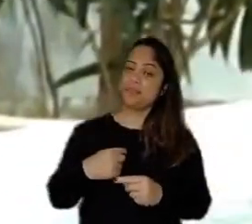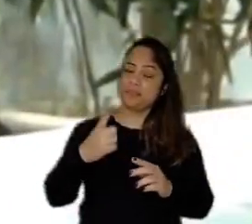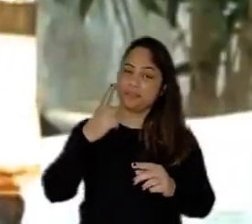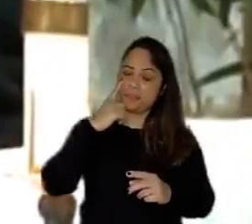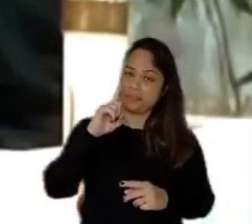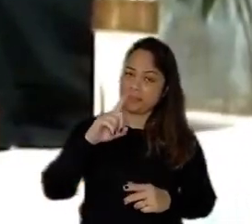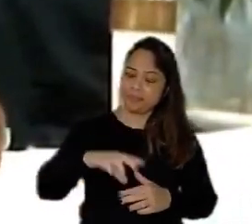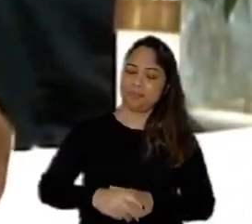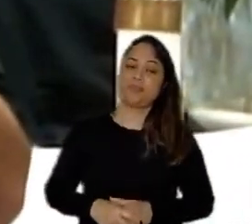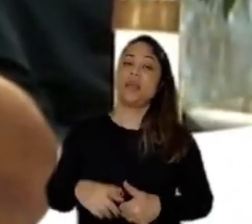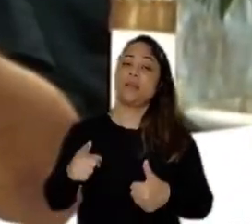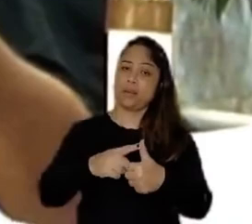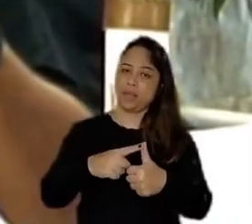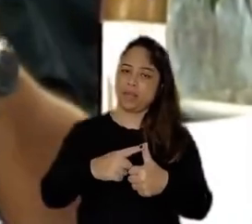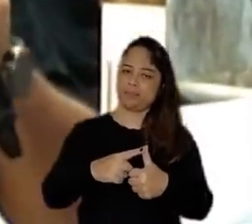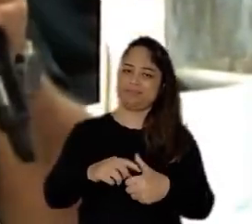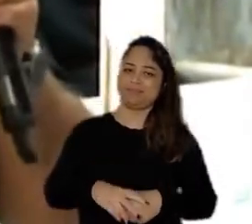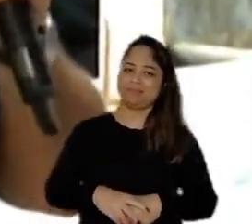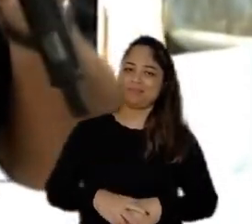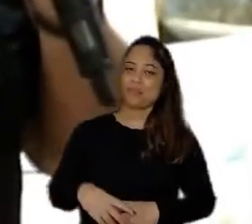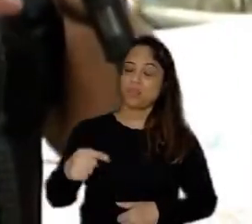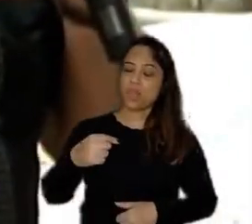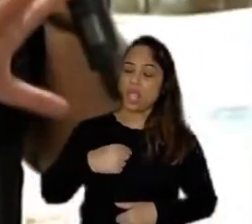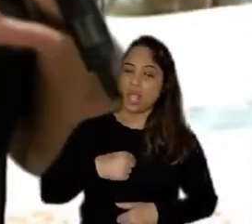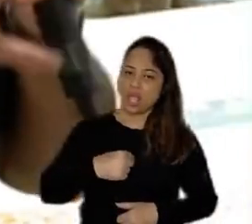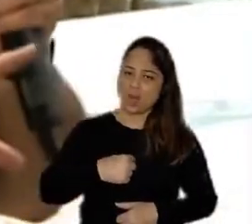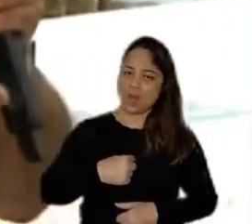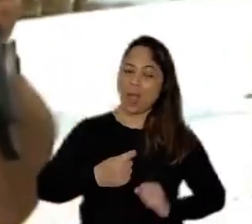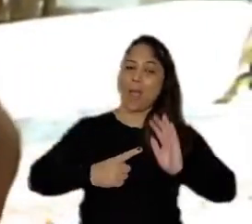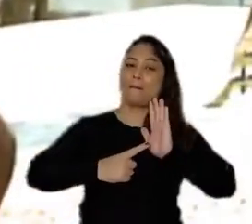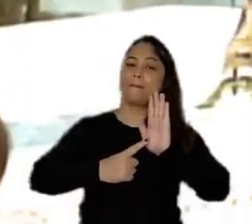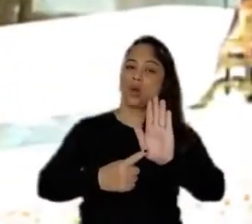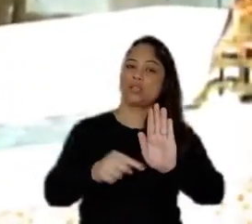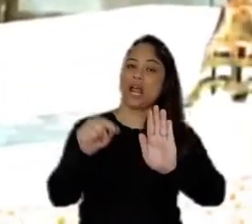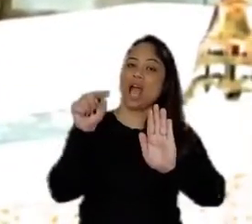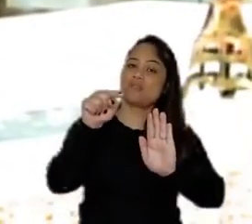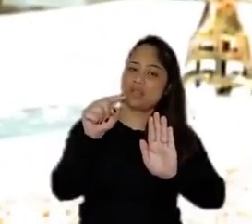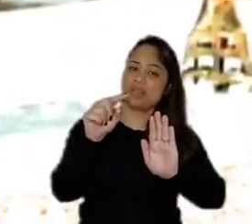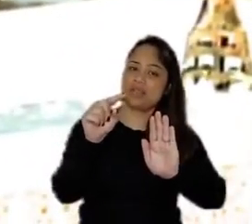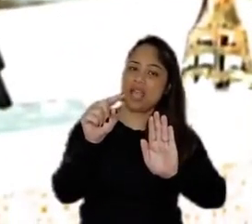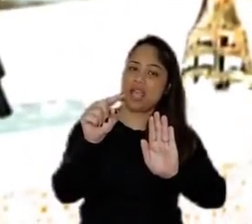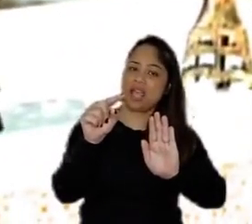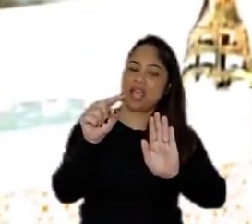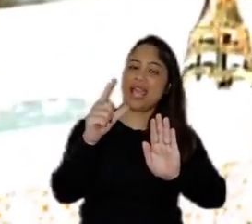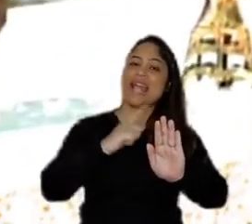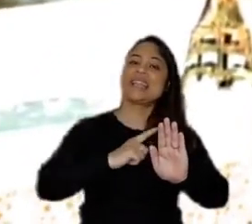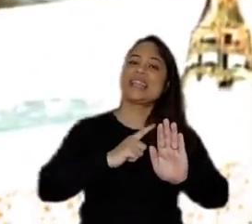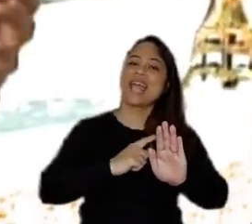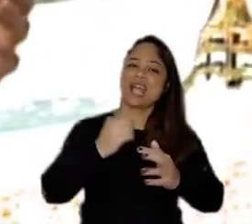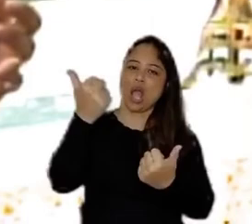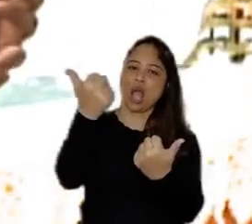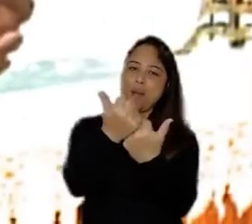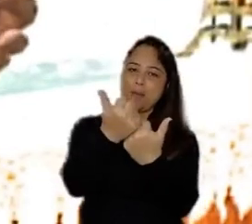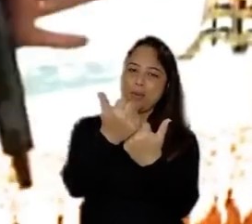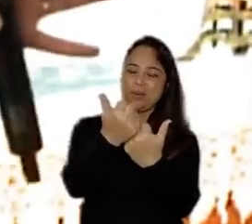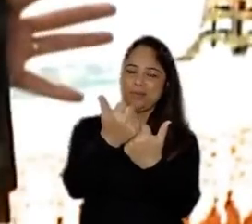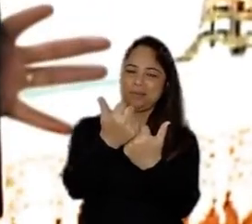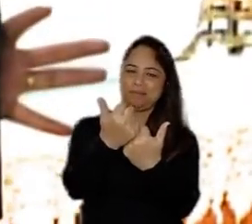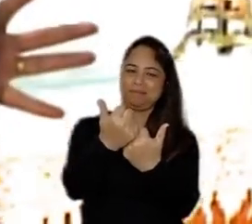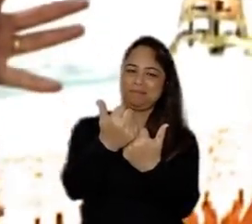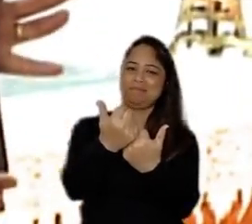Primeiro, para emocionalmente mostrar a você que você não está sozinho. Então a minha oração é para somar